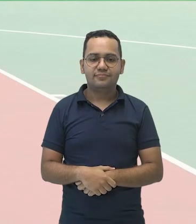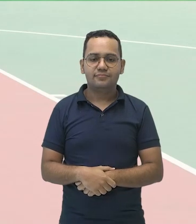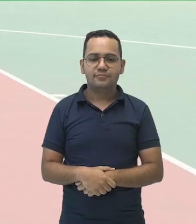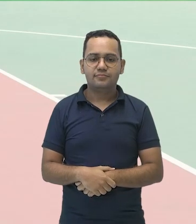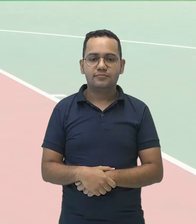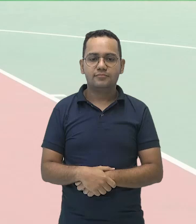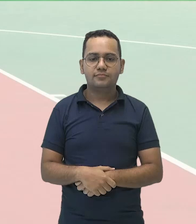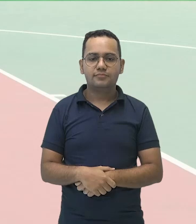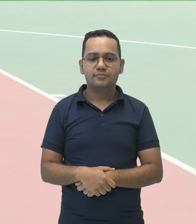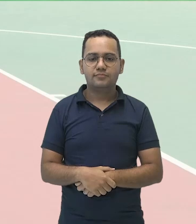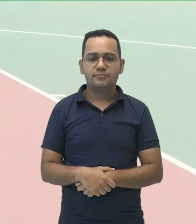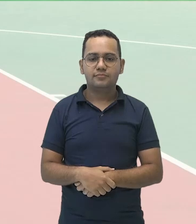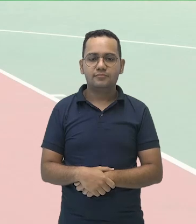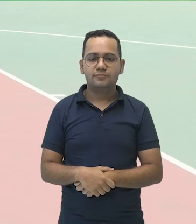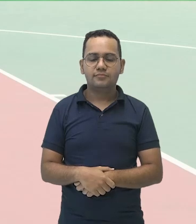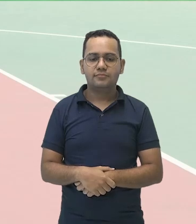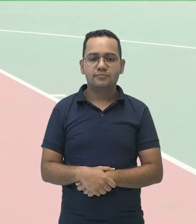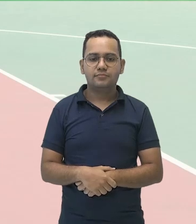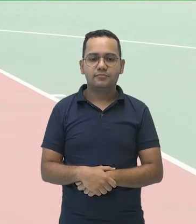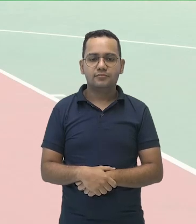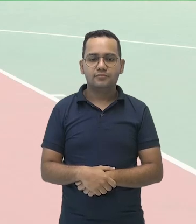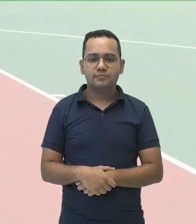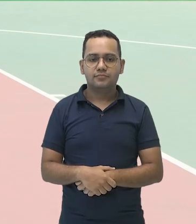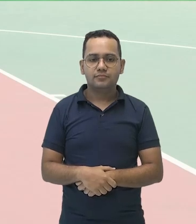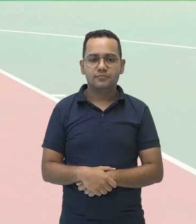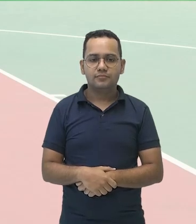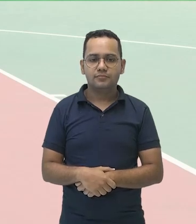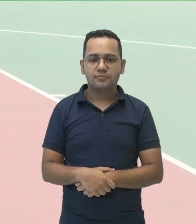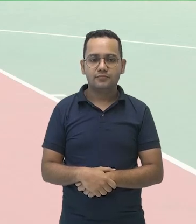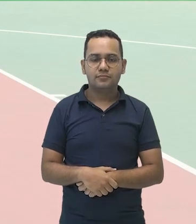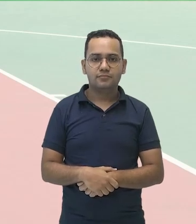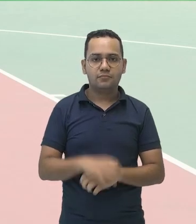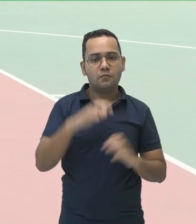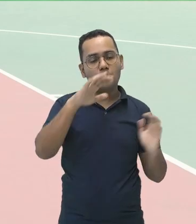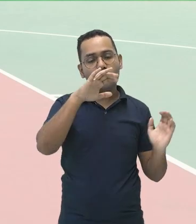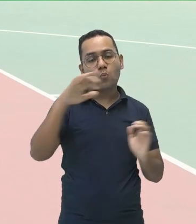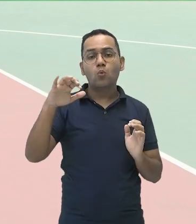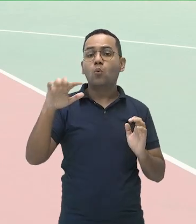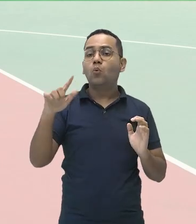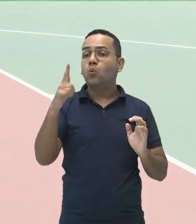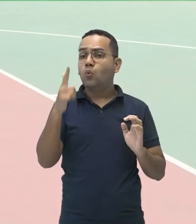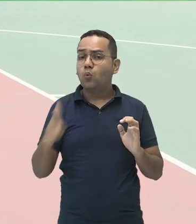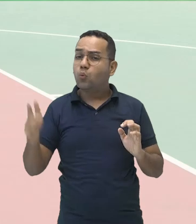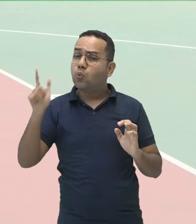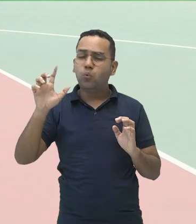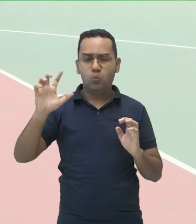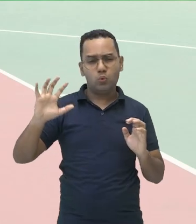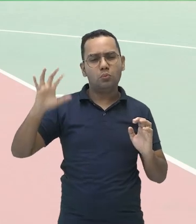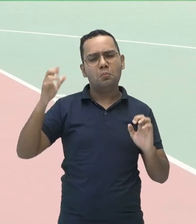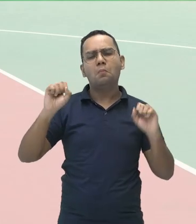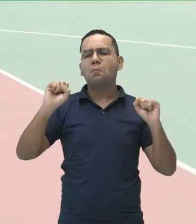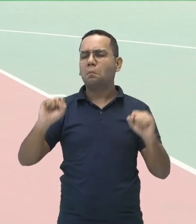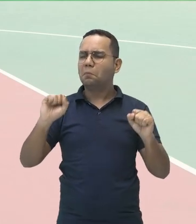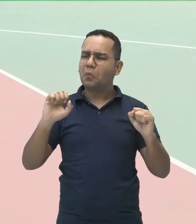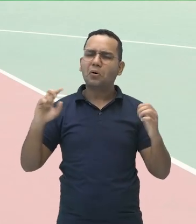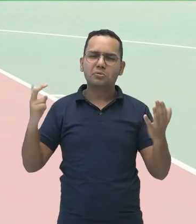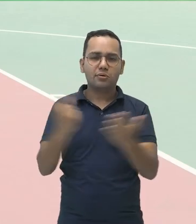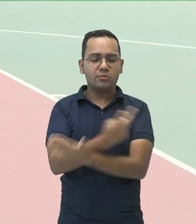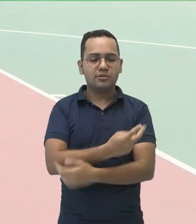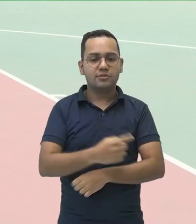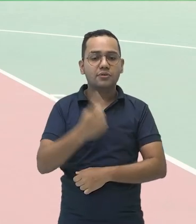Muito bem, prosseguindo. Vamos ver agora uma outra situação que pode ocorrer muito nesse